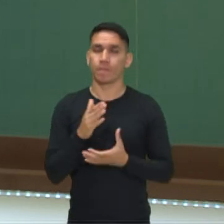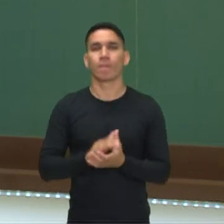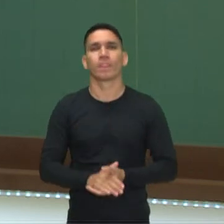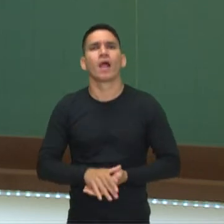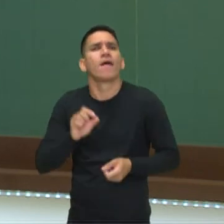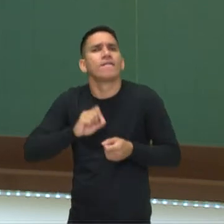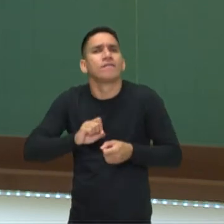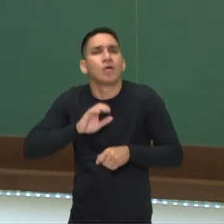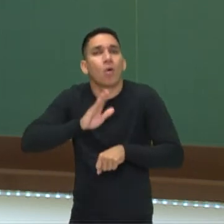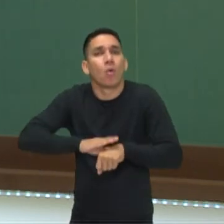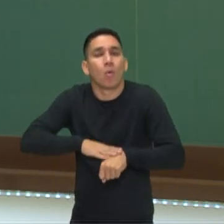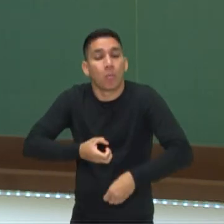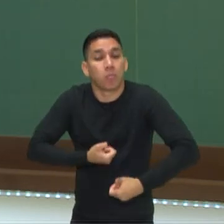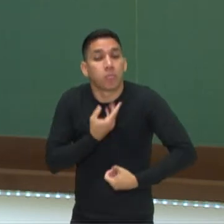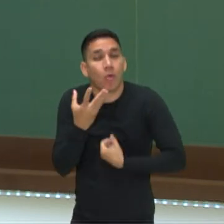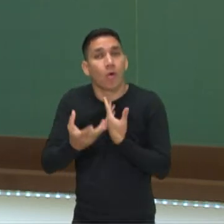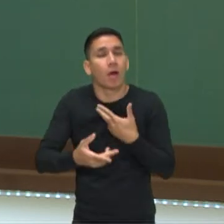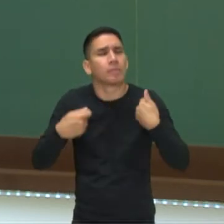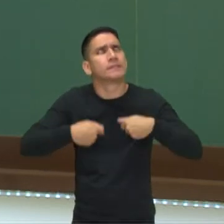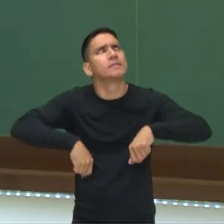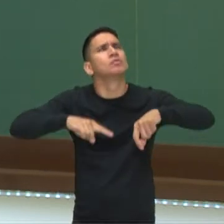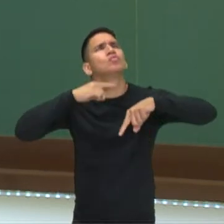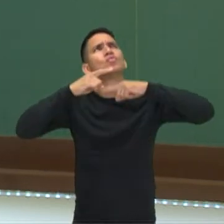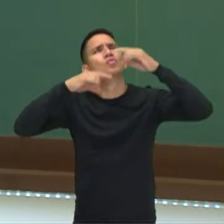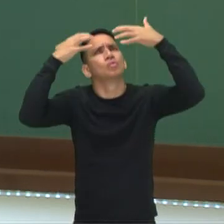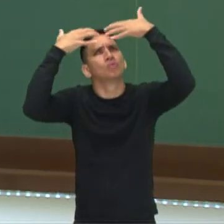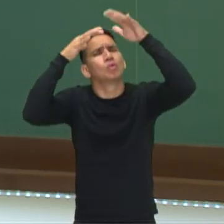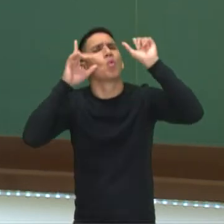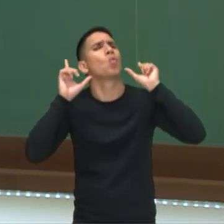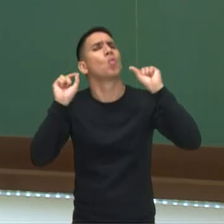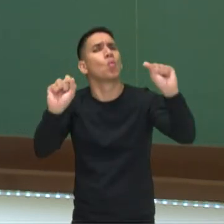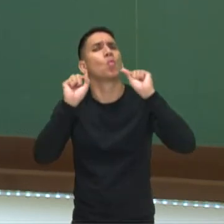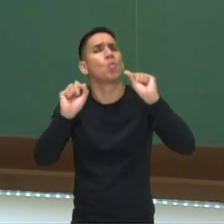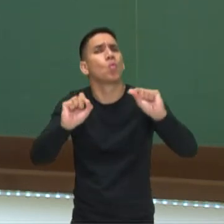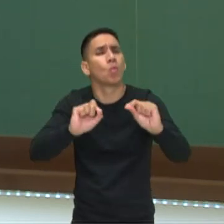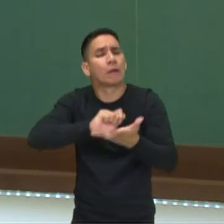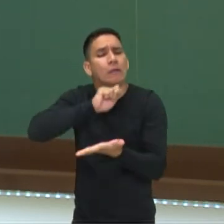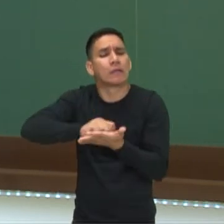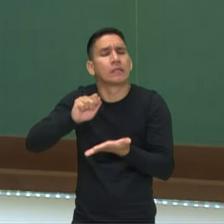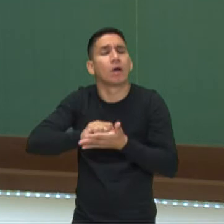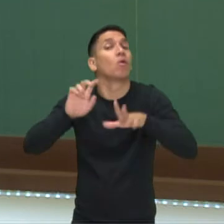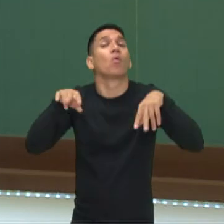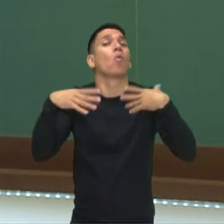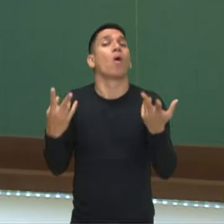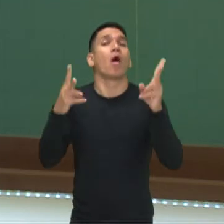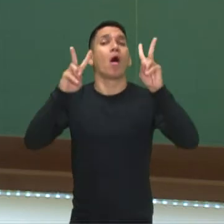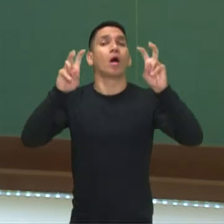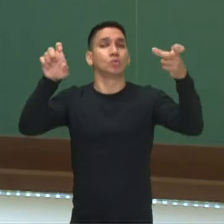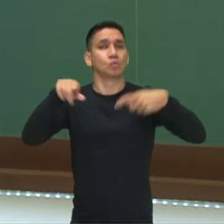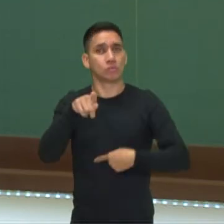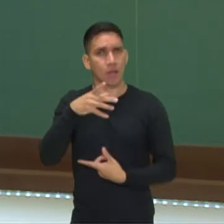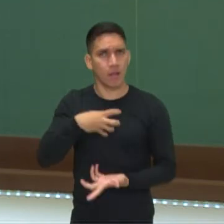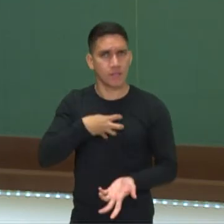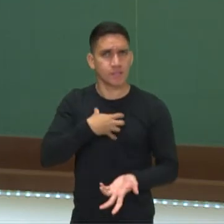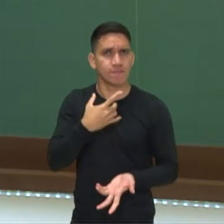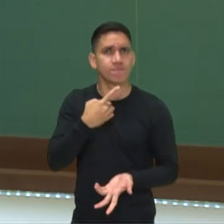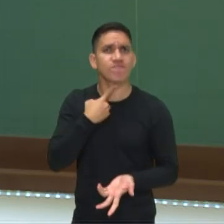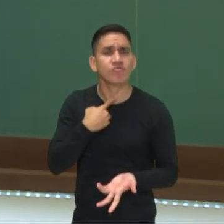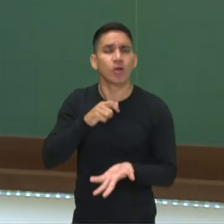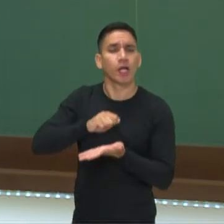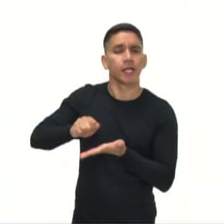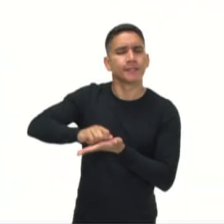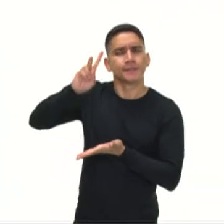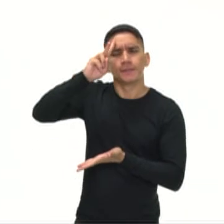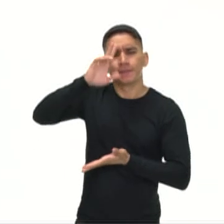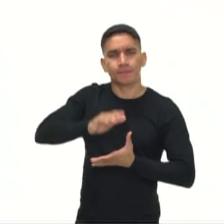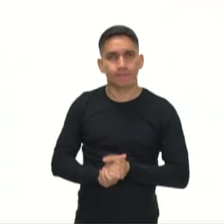poema, precisamos nos perguntar: o que escrever? Sobre o que você quer escrever? O que você está sentindo? O que você está lembrando?